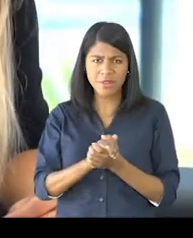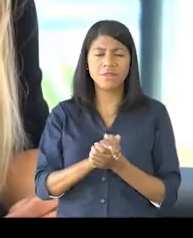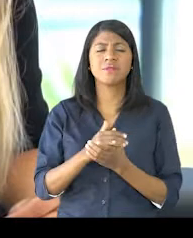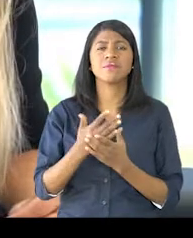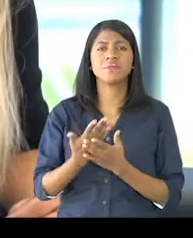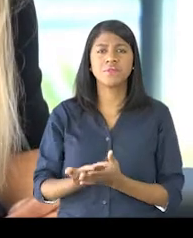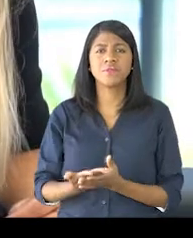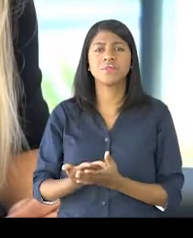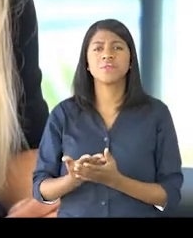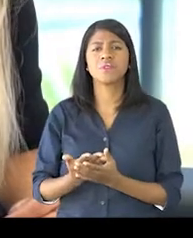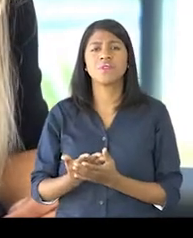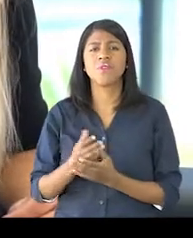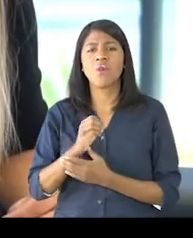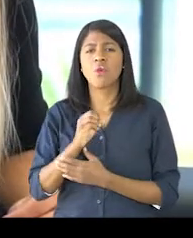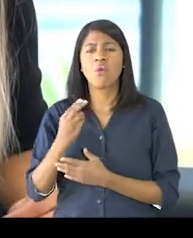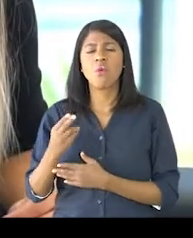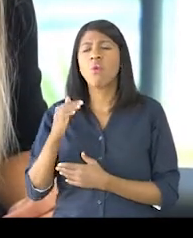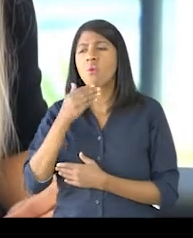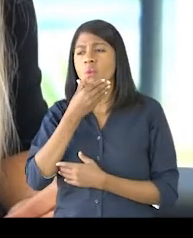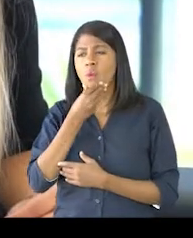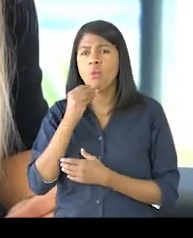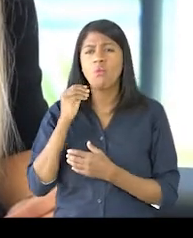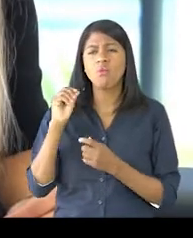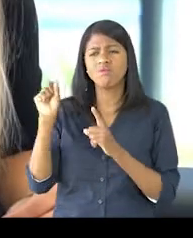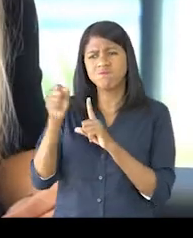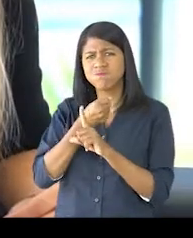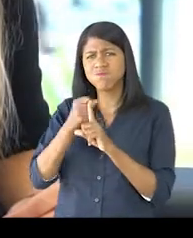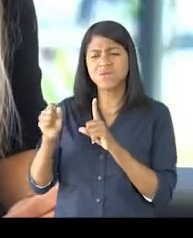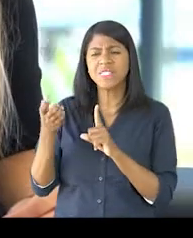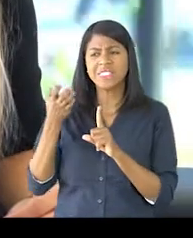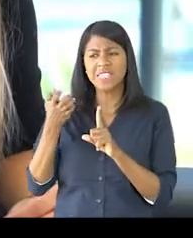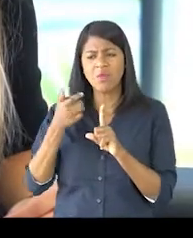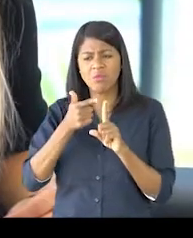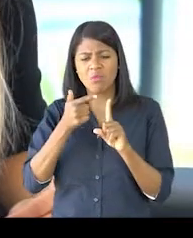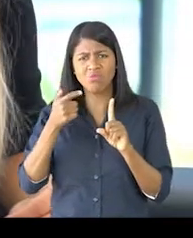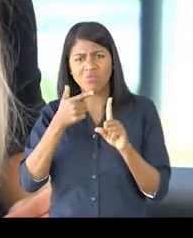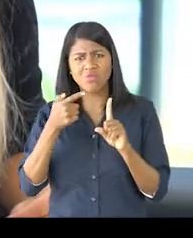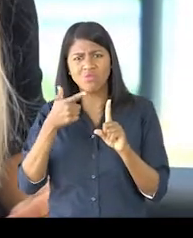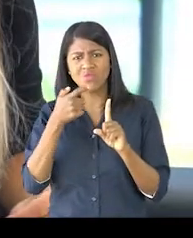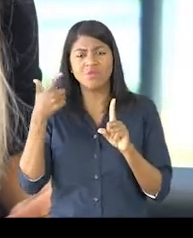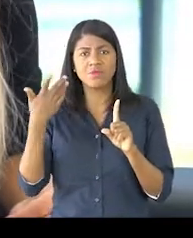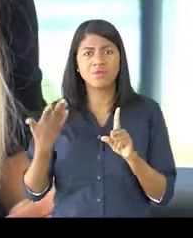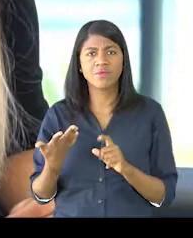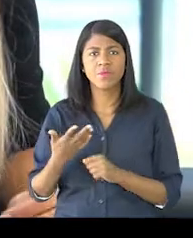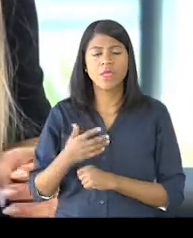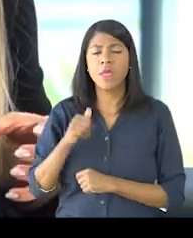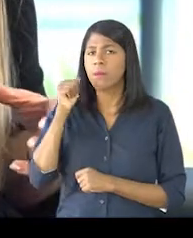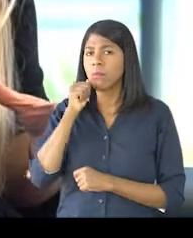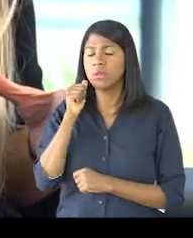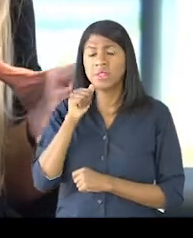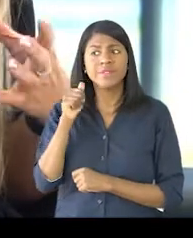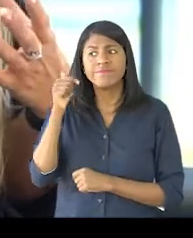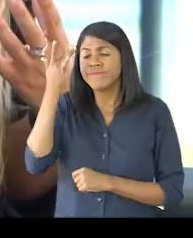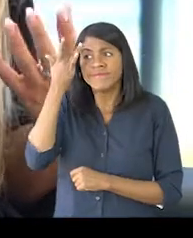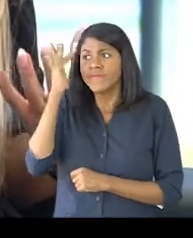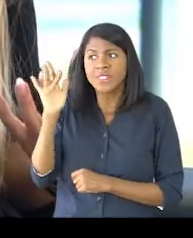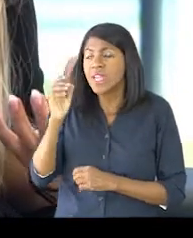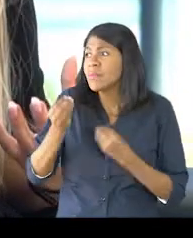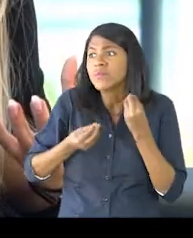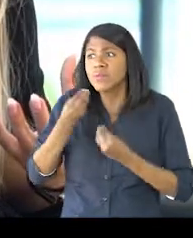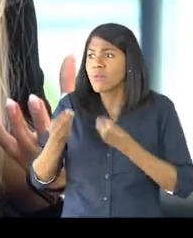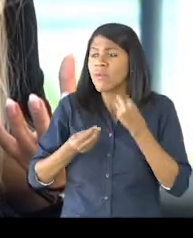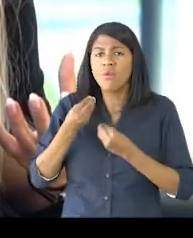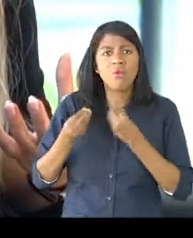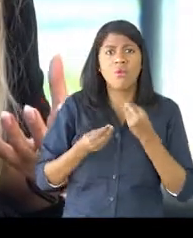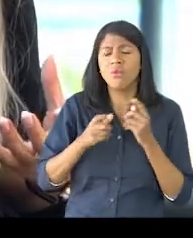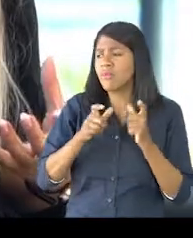prorrogáveis por mais 3 meses, até que ela consiga sair daquela situação de risco de morte e, através de todo o apoio que a